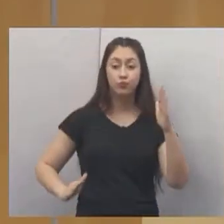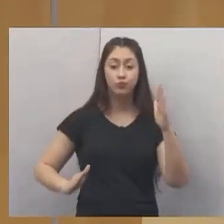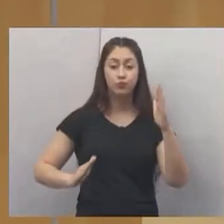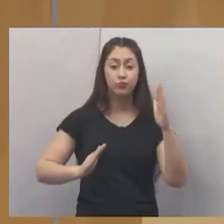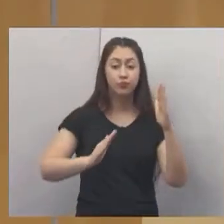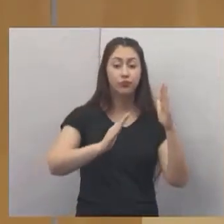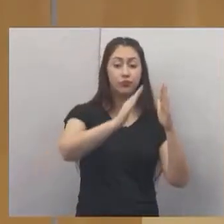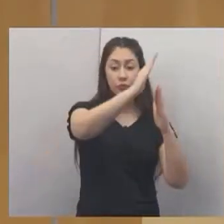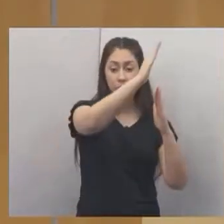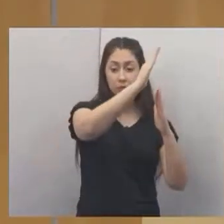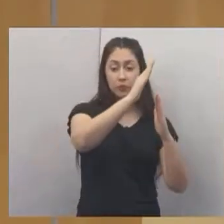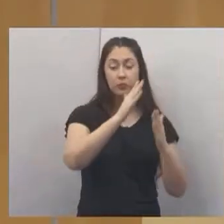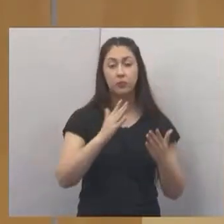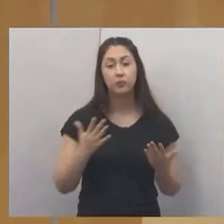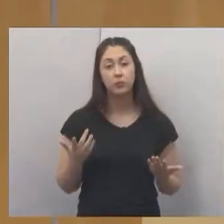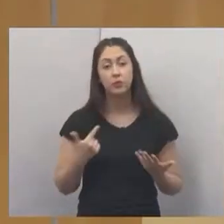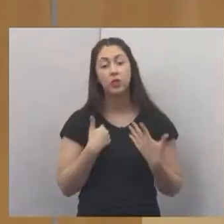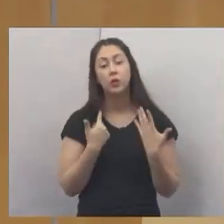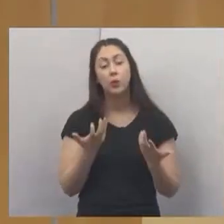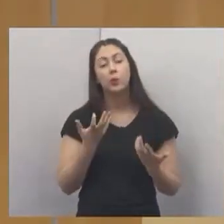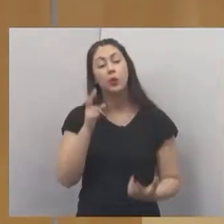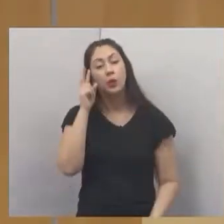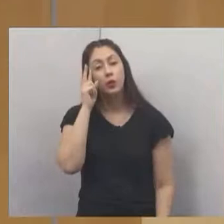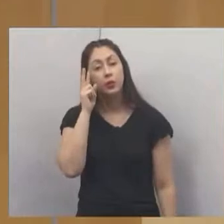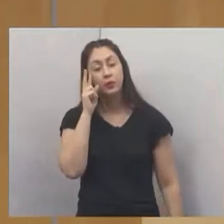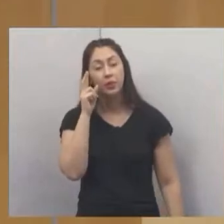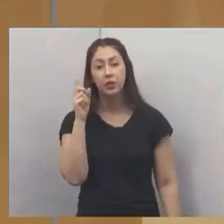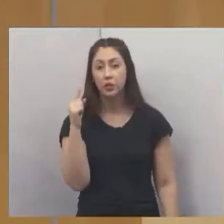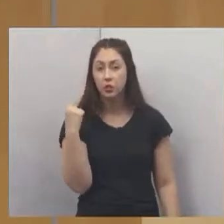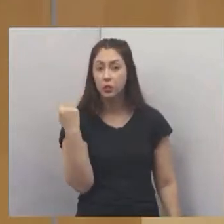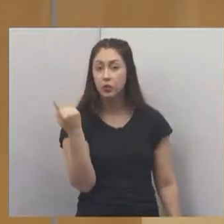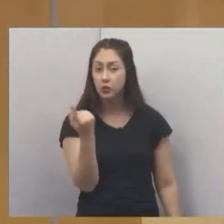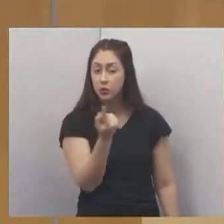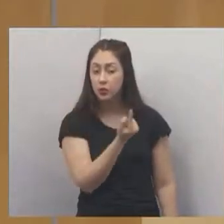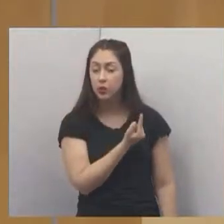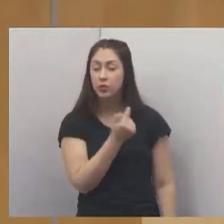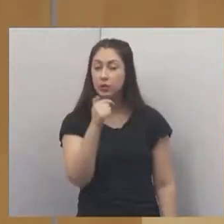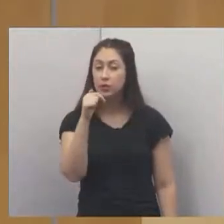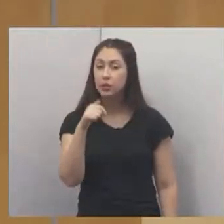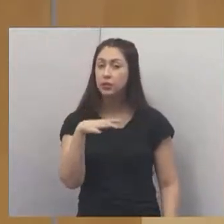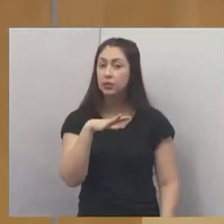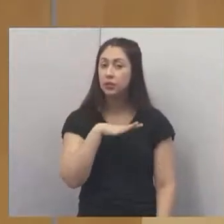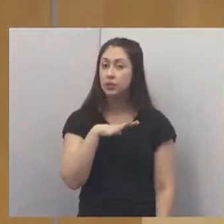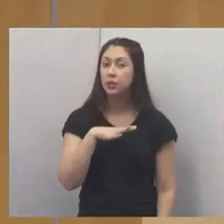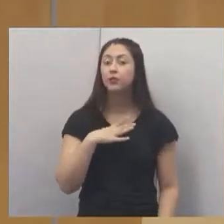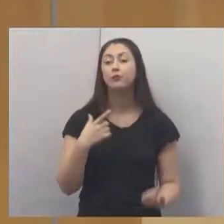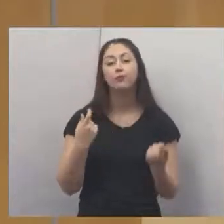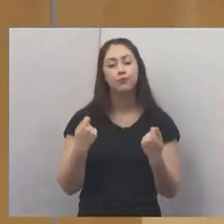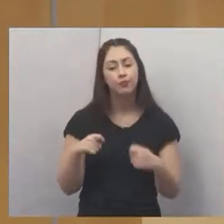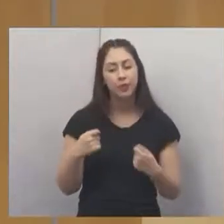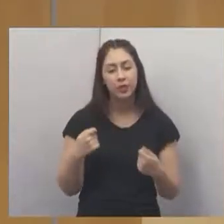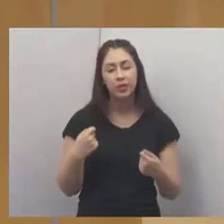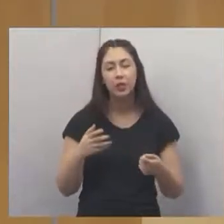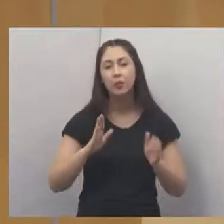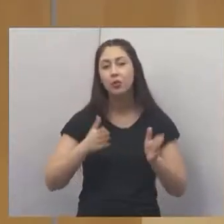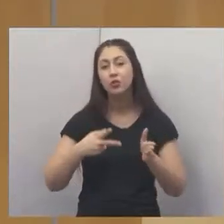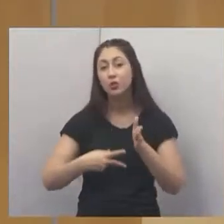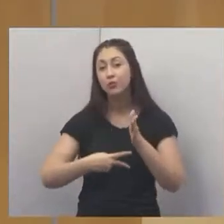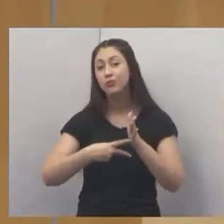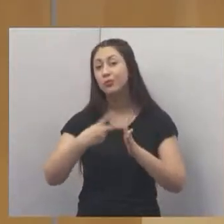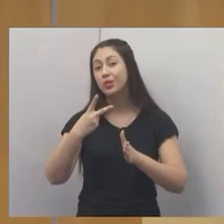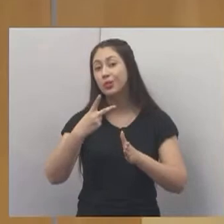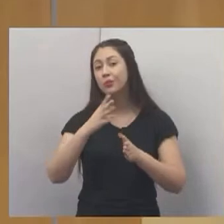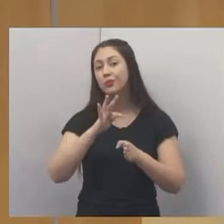aqui lembrar que nós, no município de Jacareí, já deveríamos ter o segundo